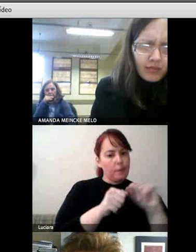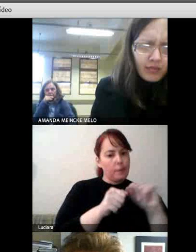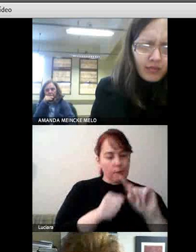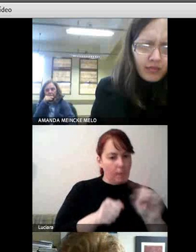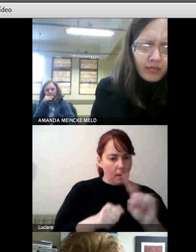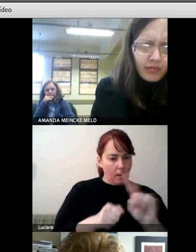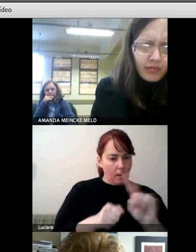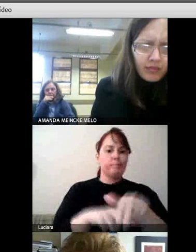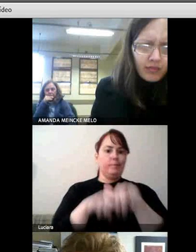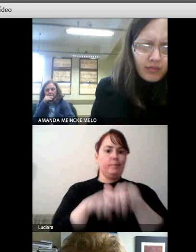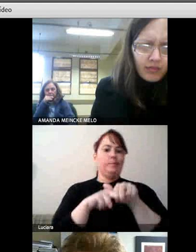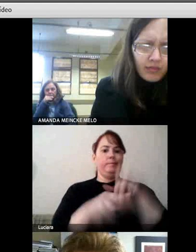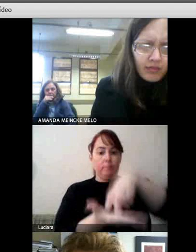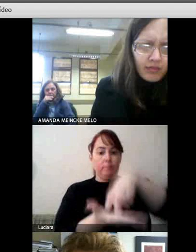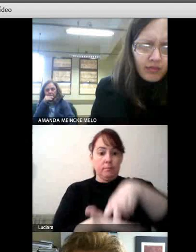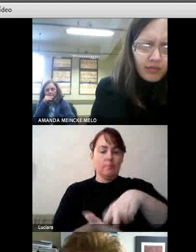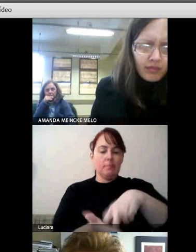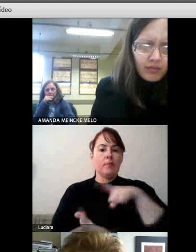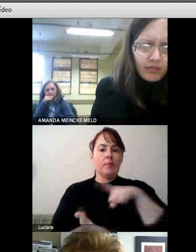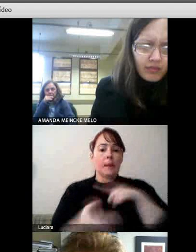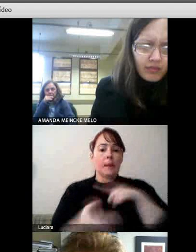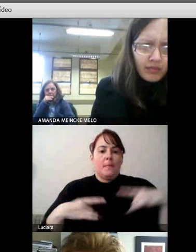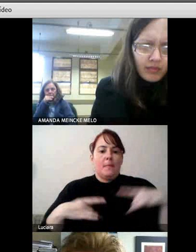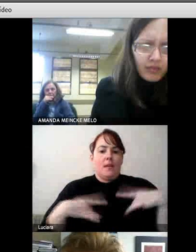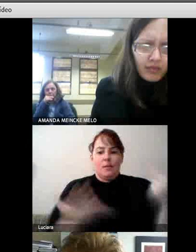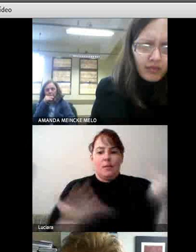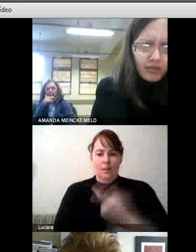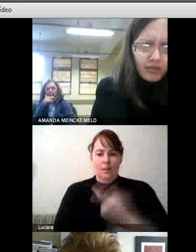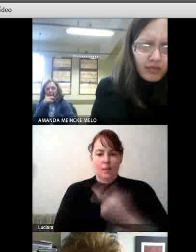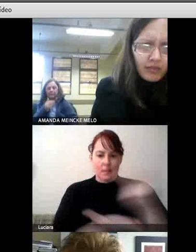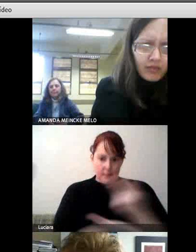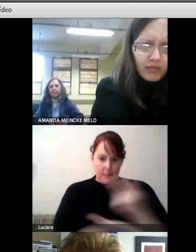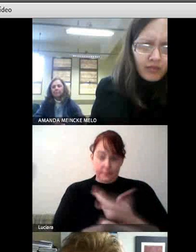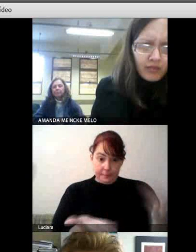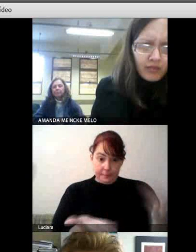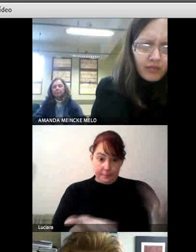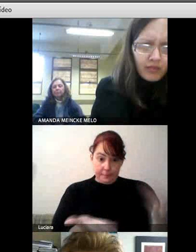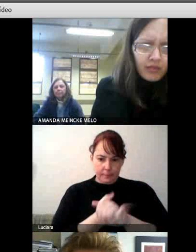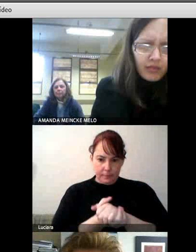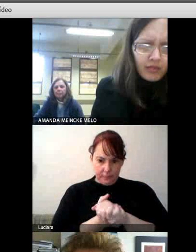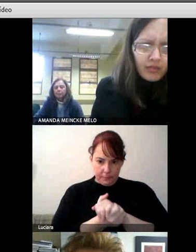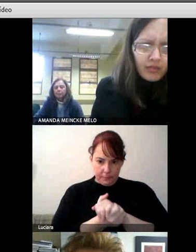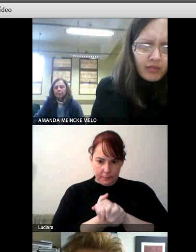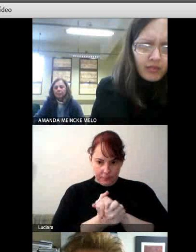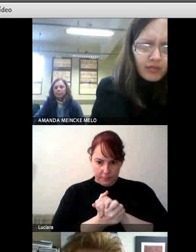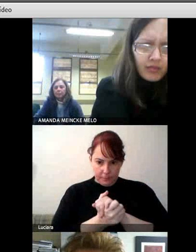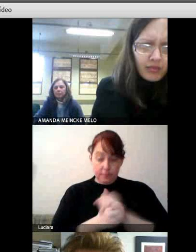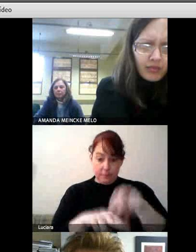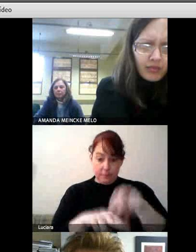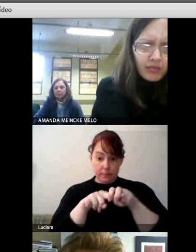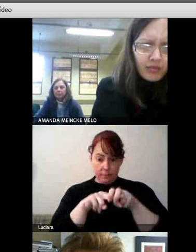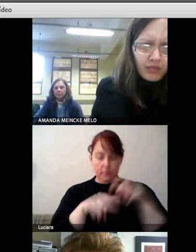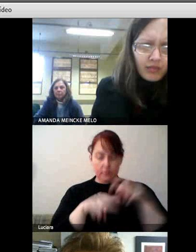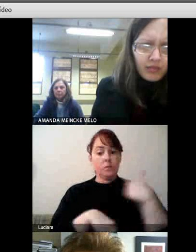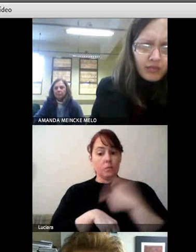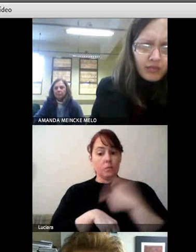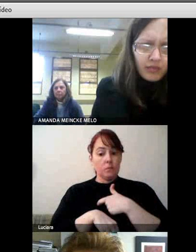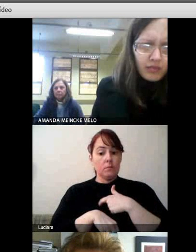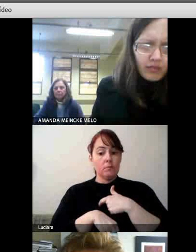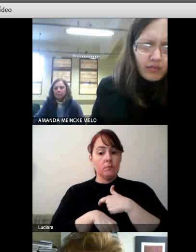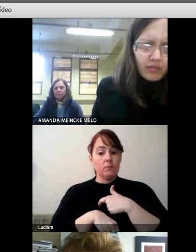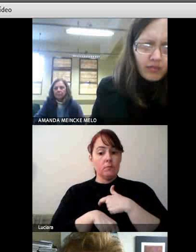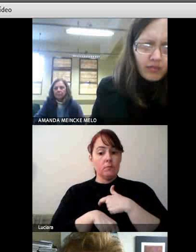que as crianças têm facilidade. Então, as crianças buscam e